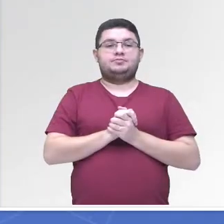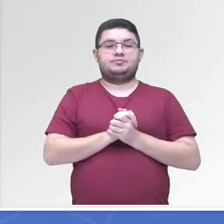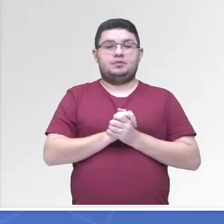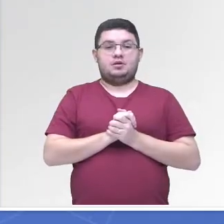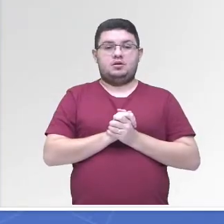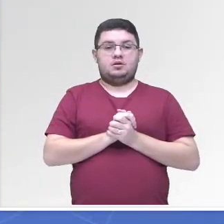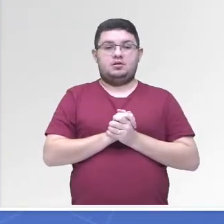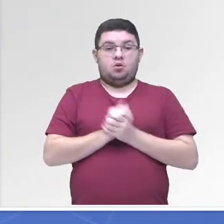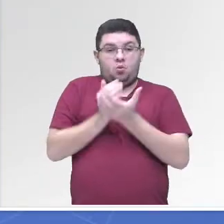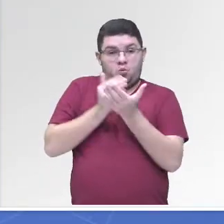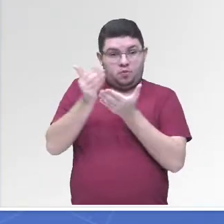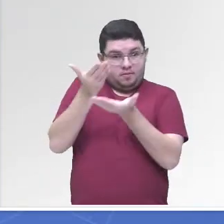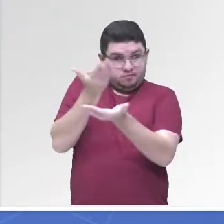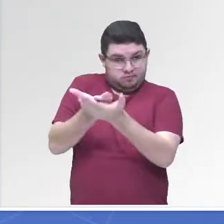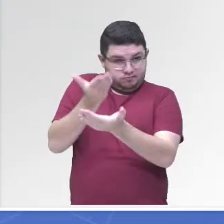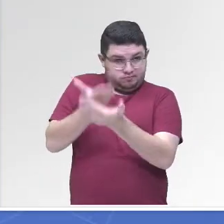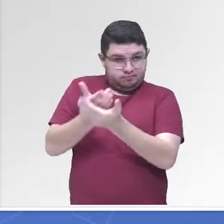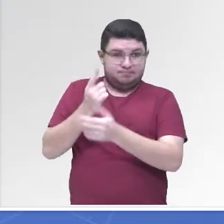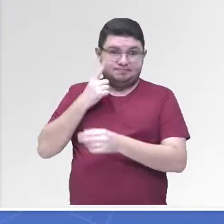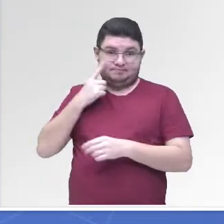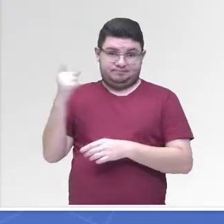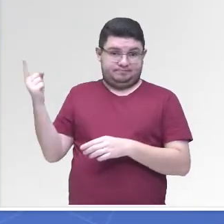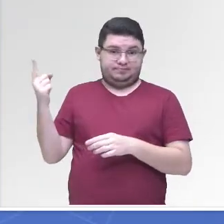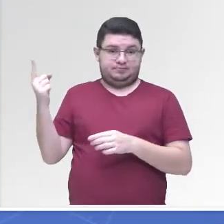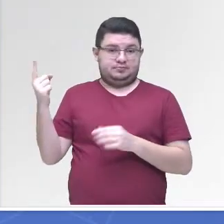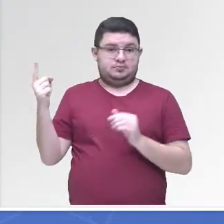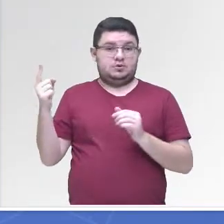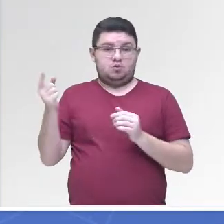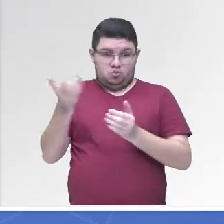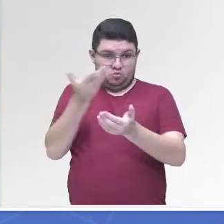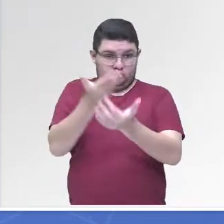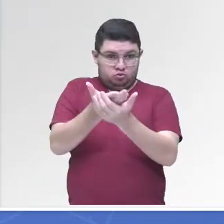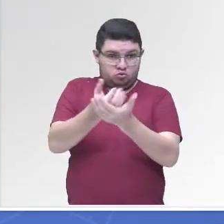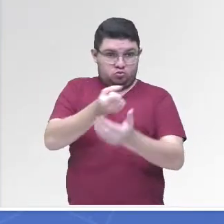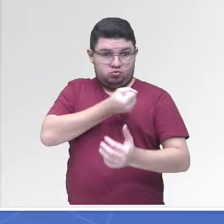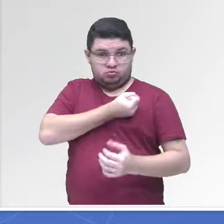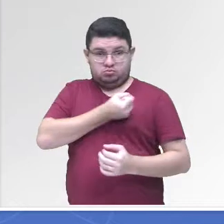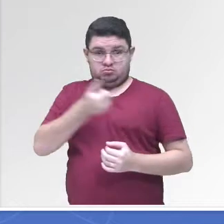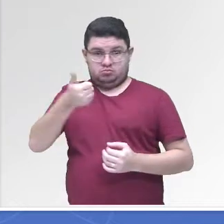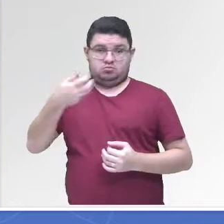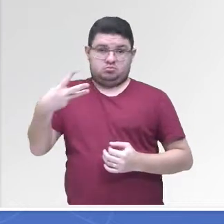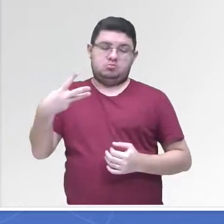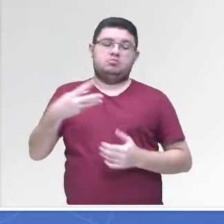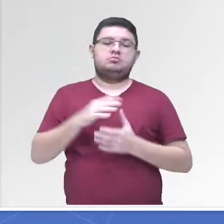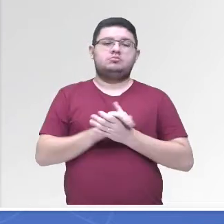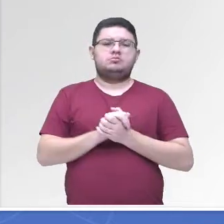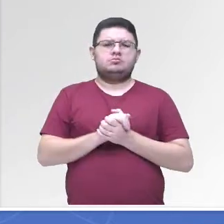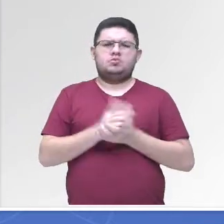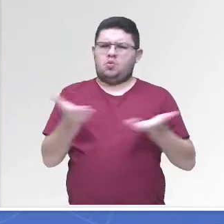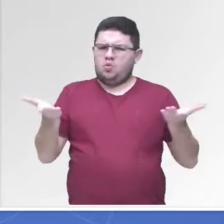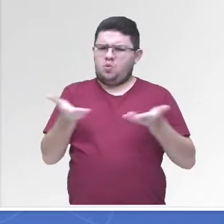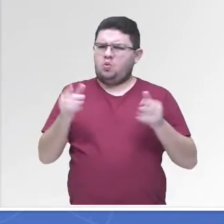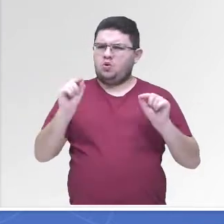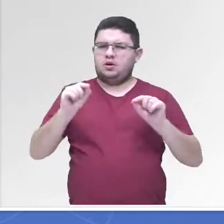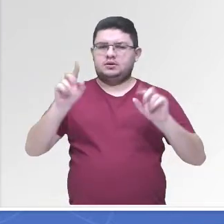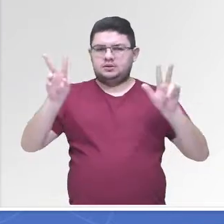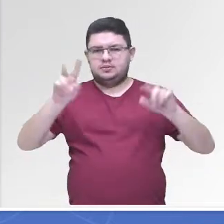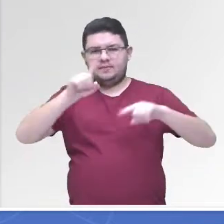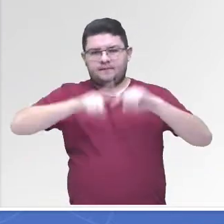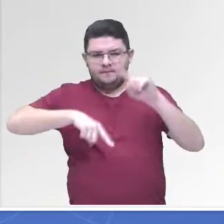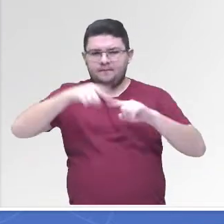hoje. Então, a aula de hoje é a aula 13 e a gente vai falar um pouquinho sobre os materiais, as